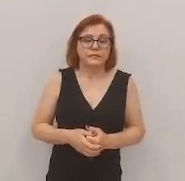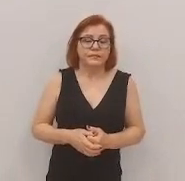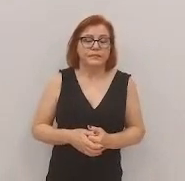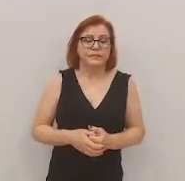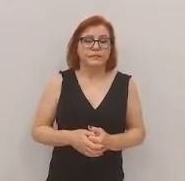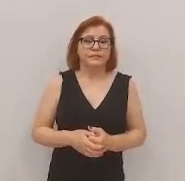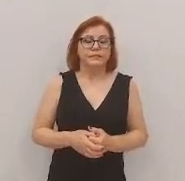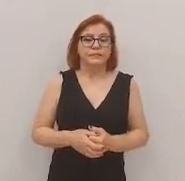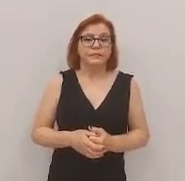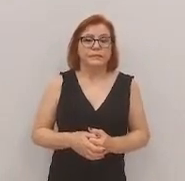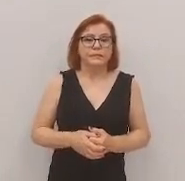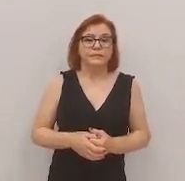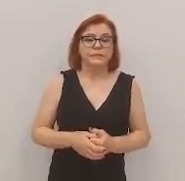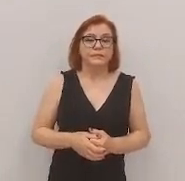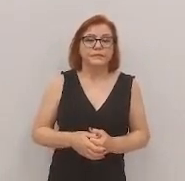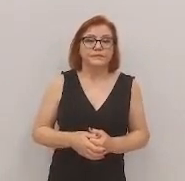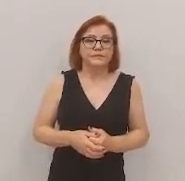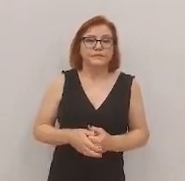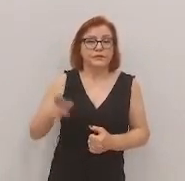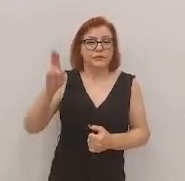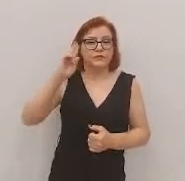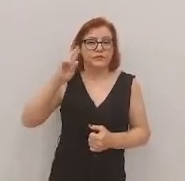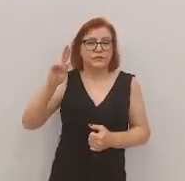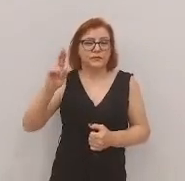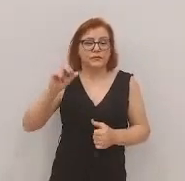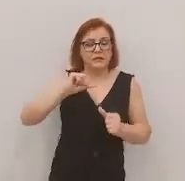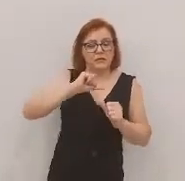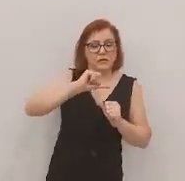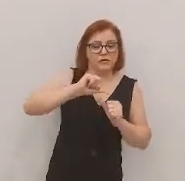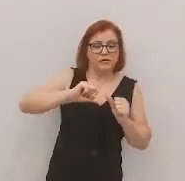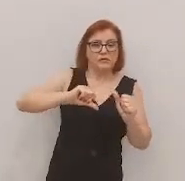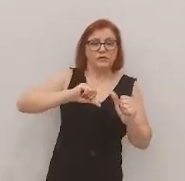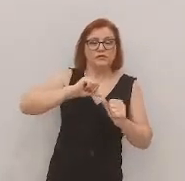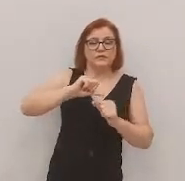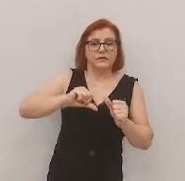fino, né, mais trabalhado pelo Senhor,